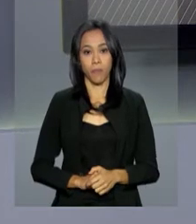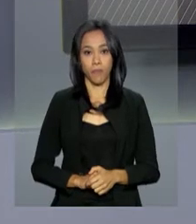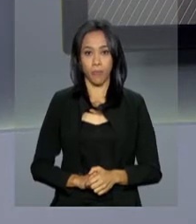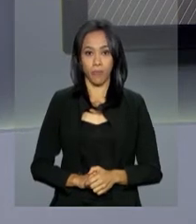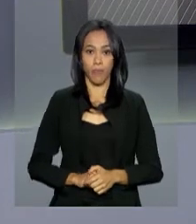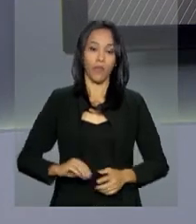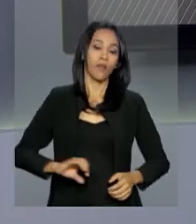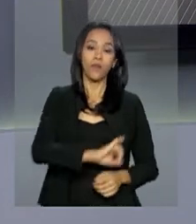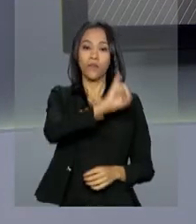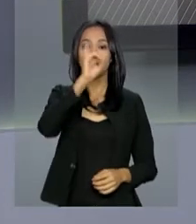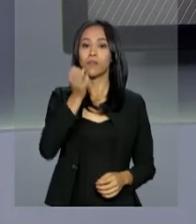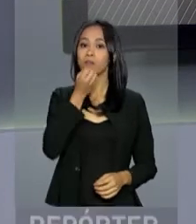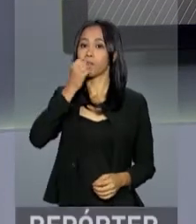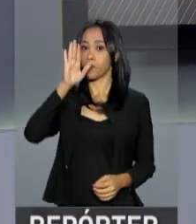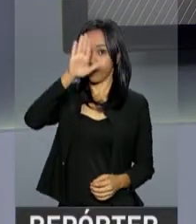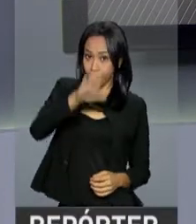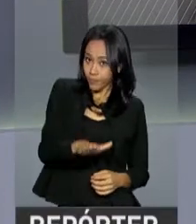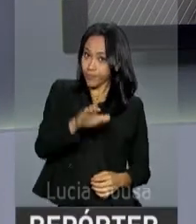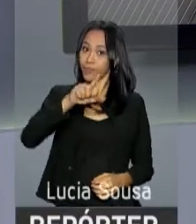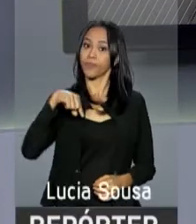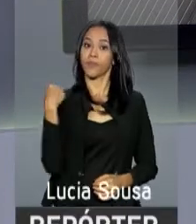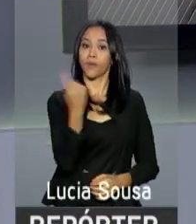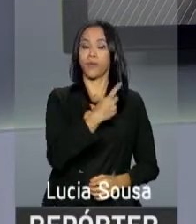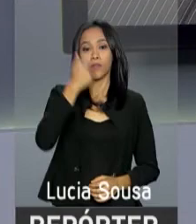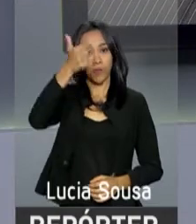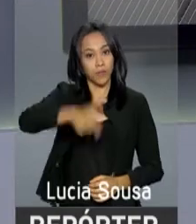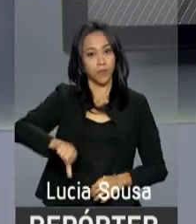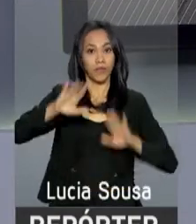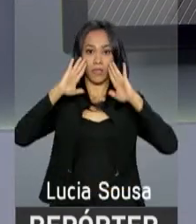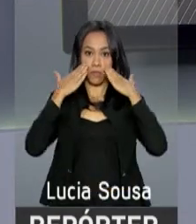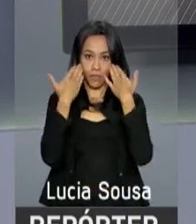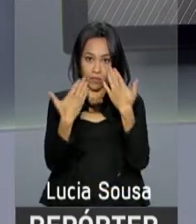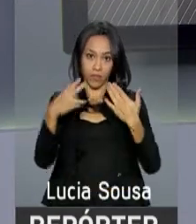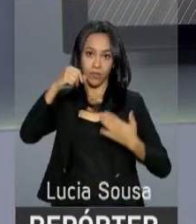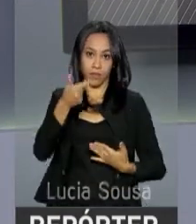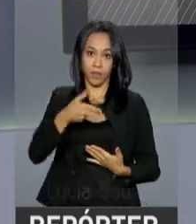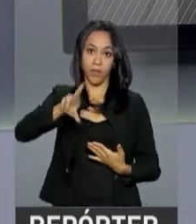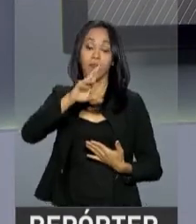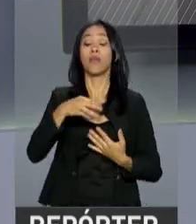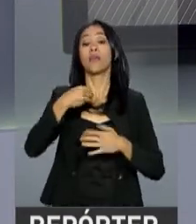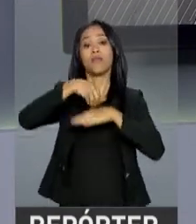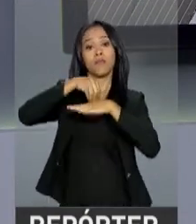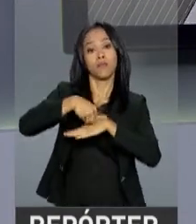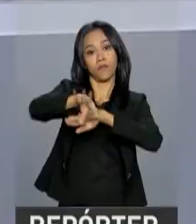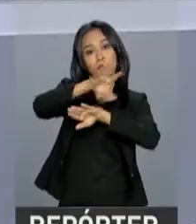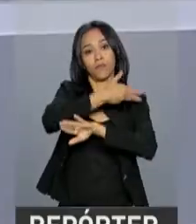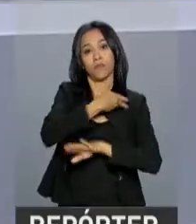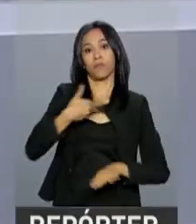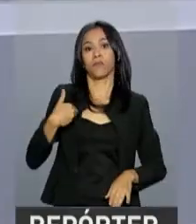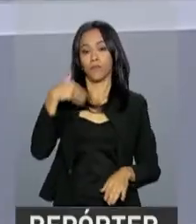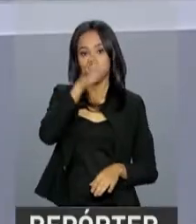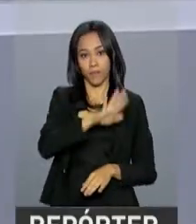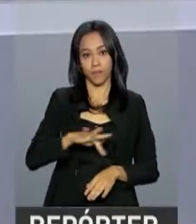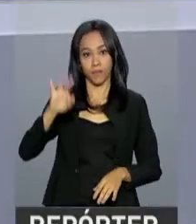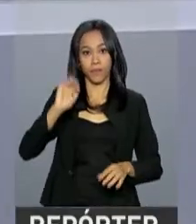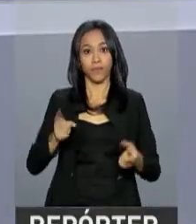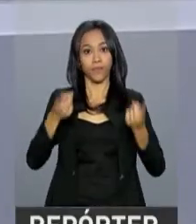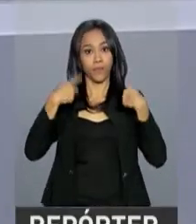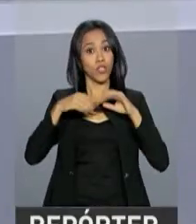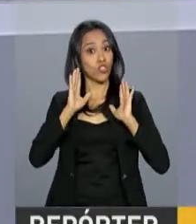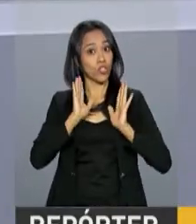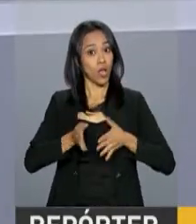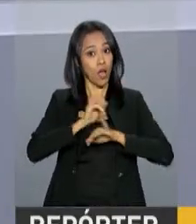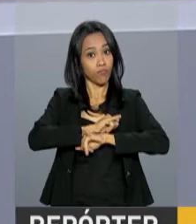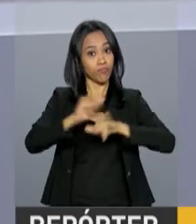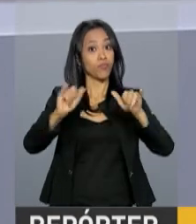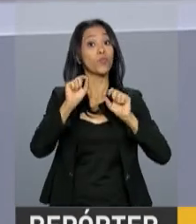olá boa tarde estamos de volta com repórter nbr e as notícias do governo federal saiu o calendário